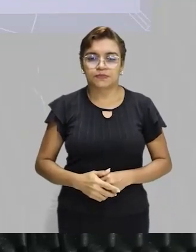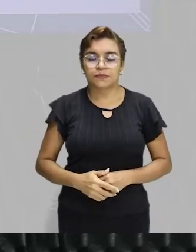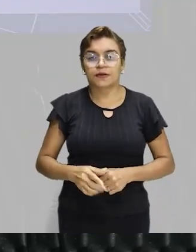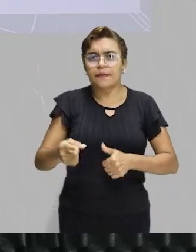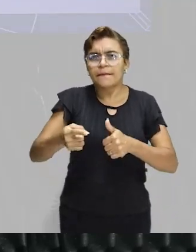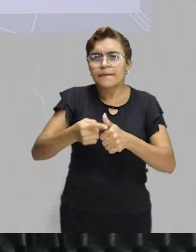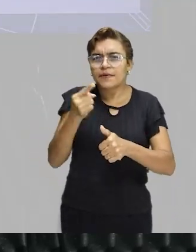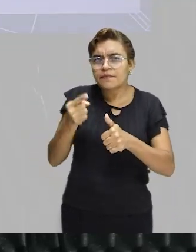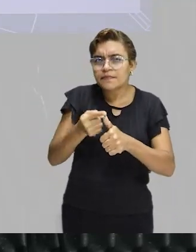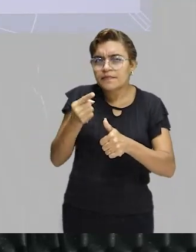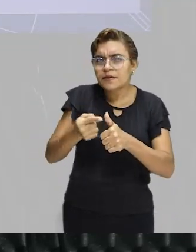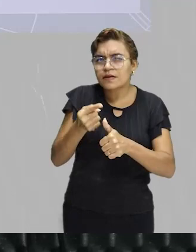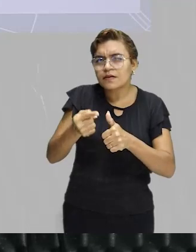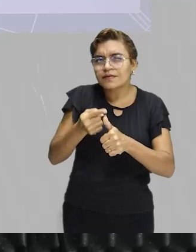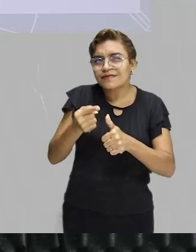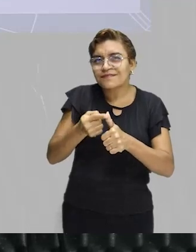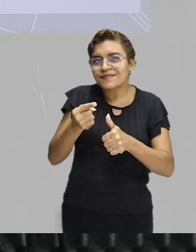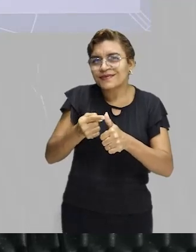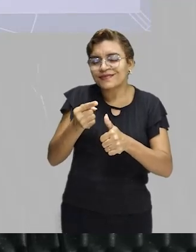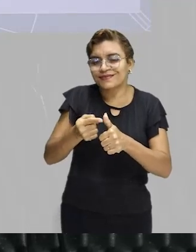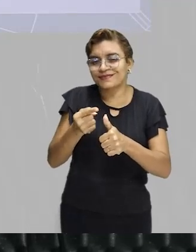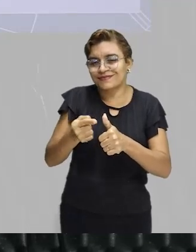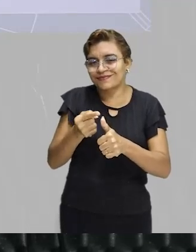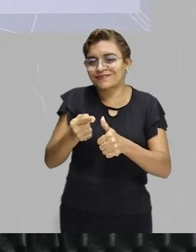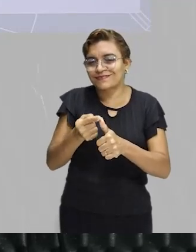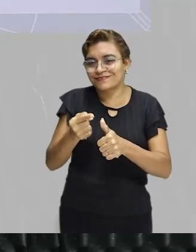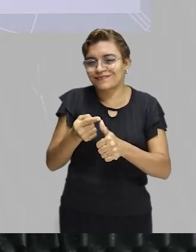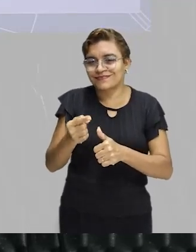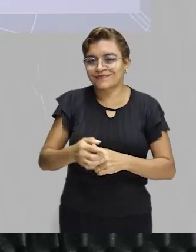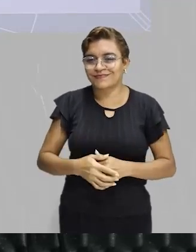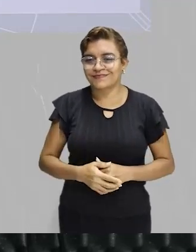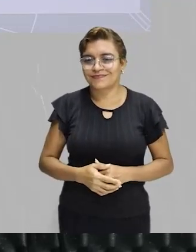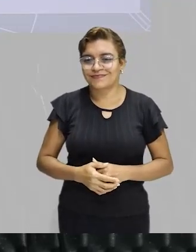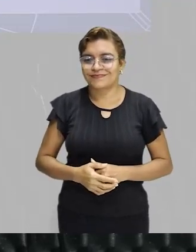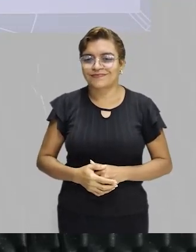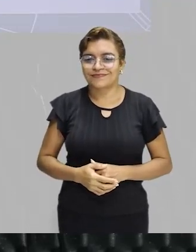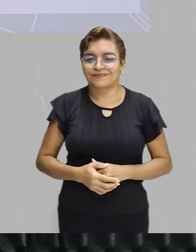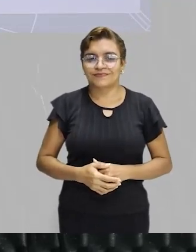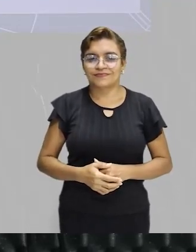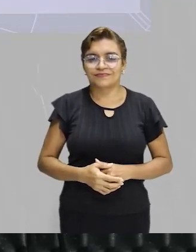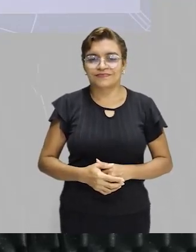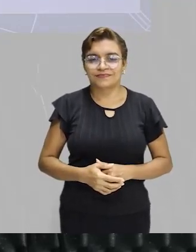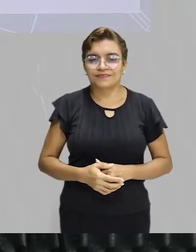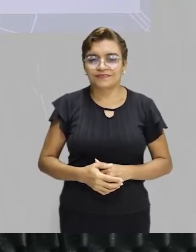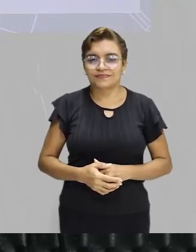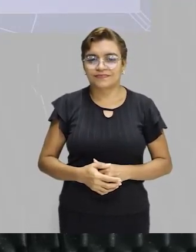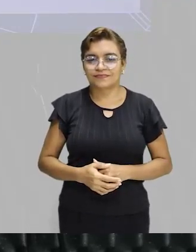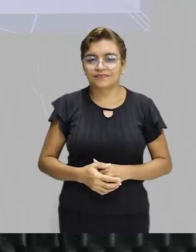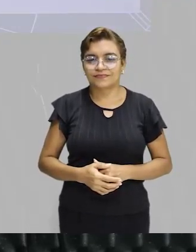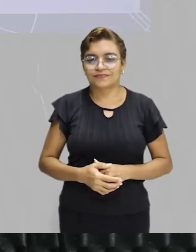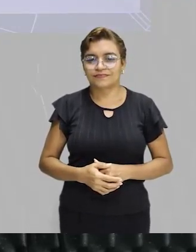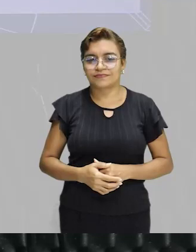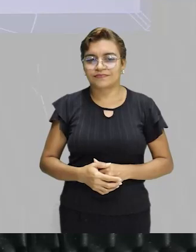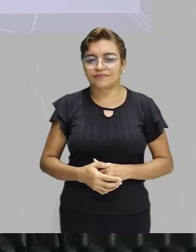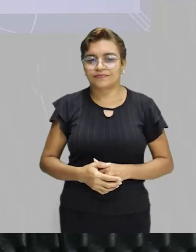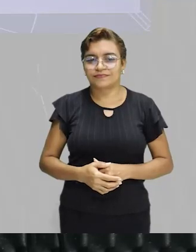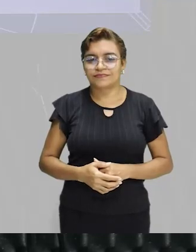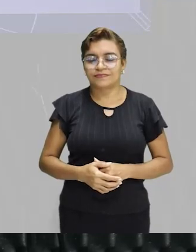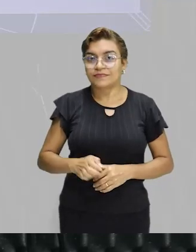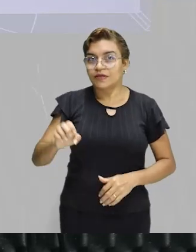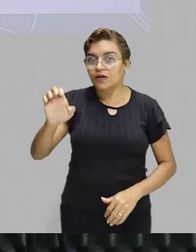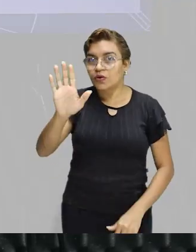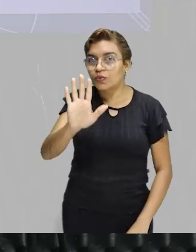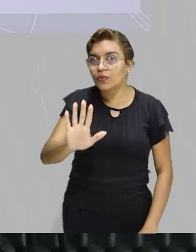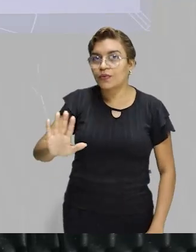ou você iria para um sentido parecido. European Portuguese culture.